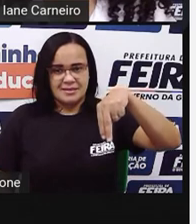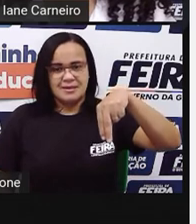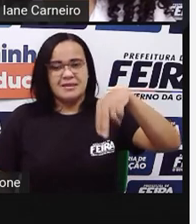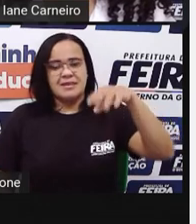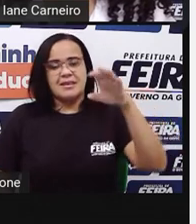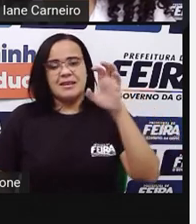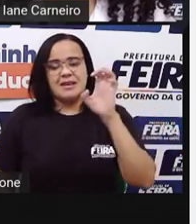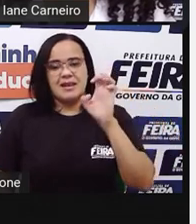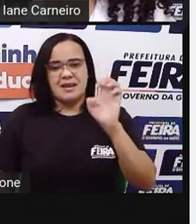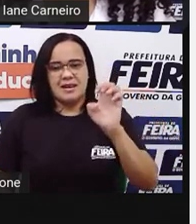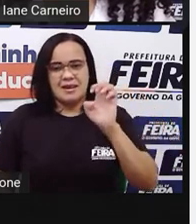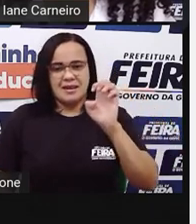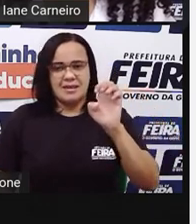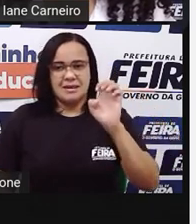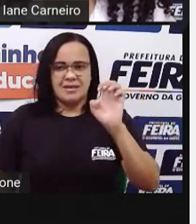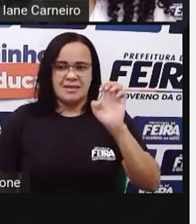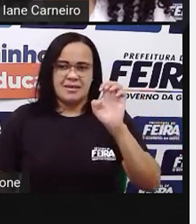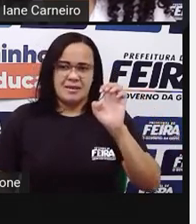E.